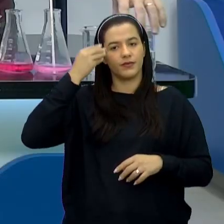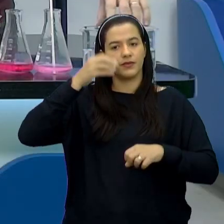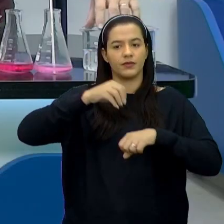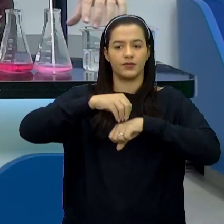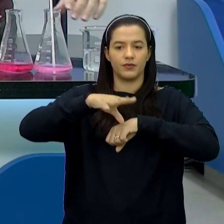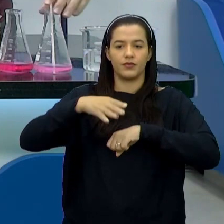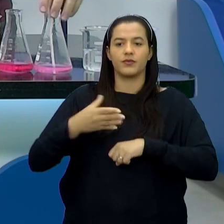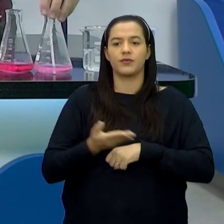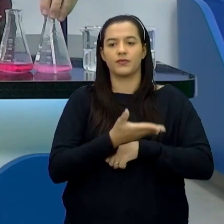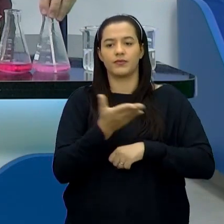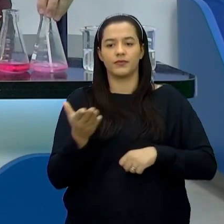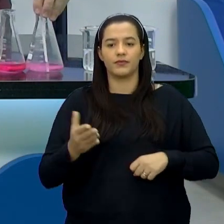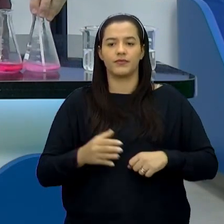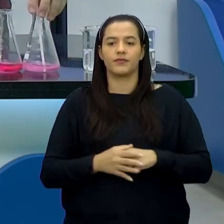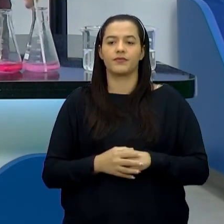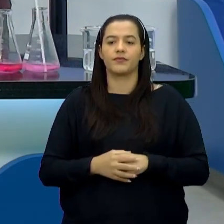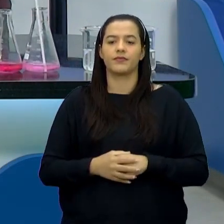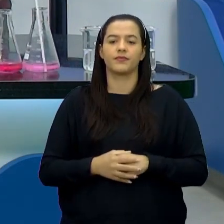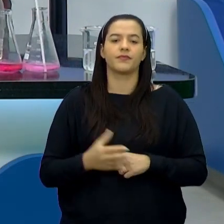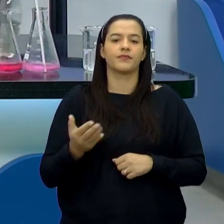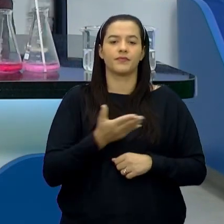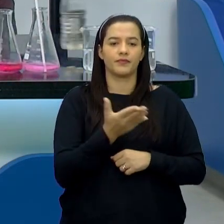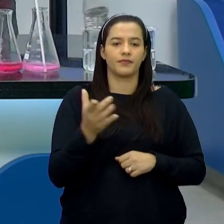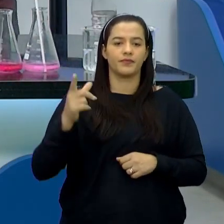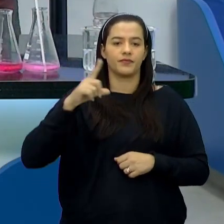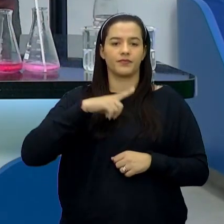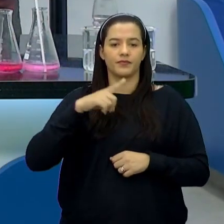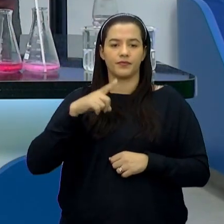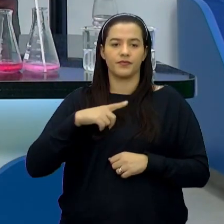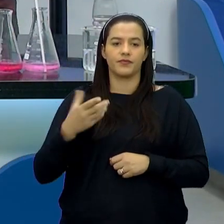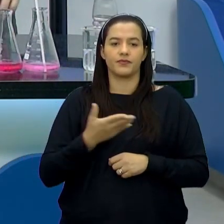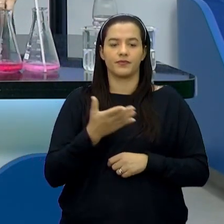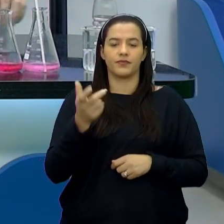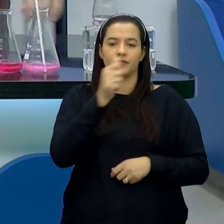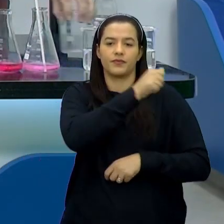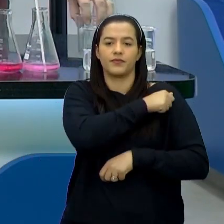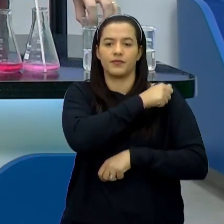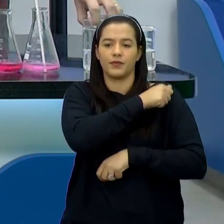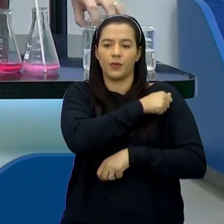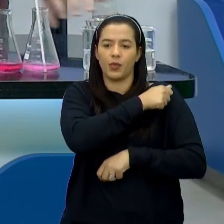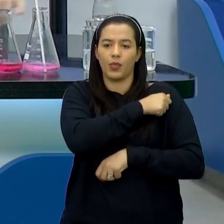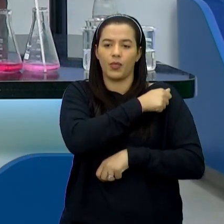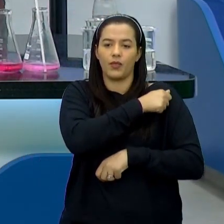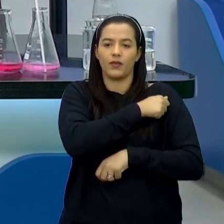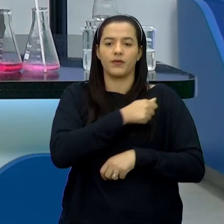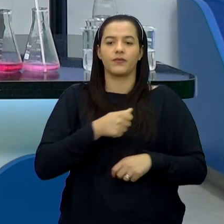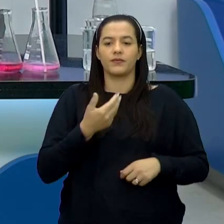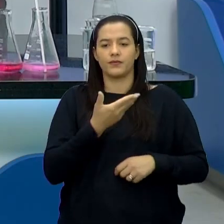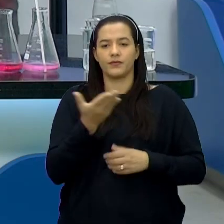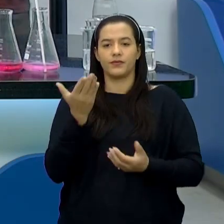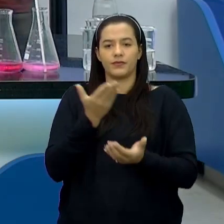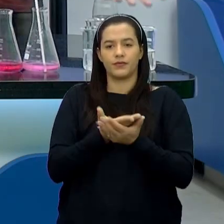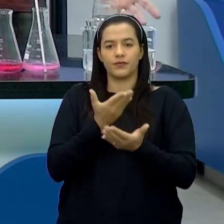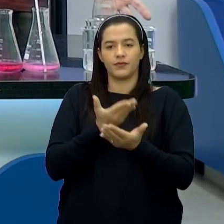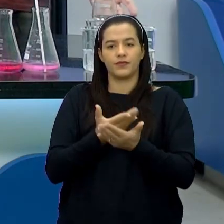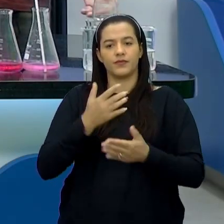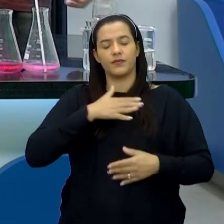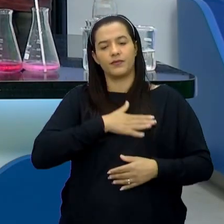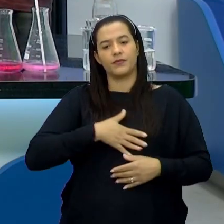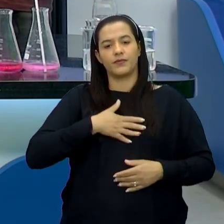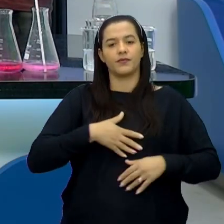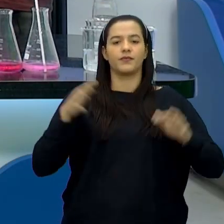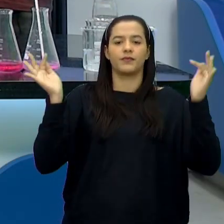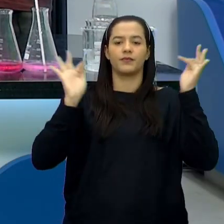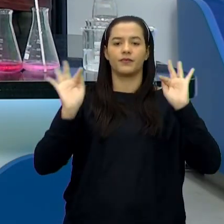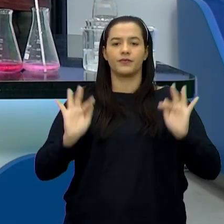para vocês, né? Porque vocês vão ter alunos ou estudantes mais satisfeitos,